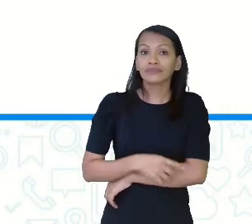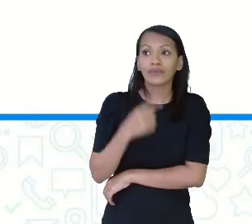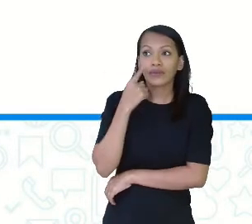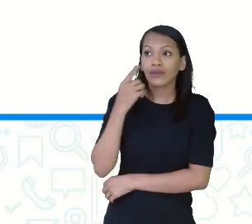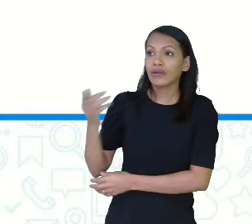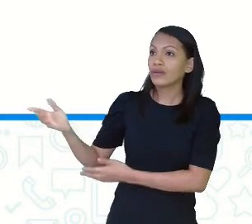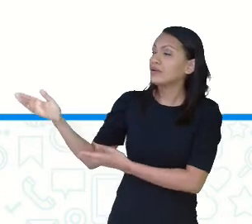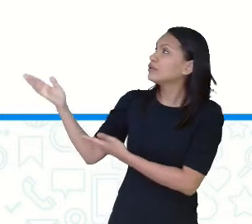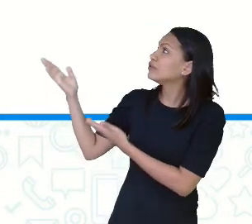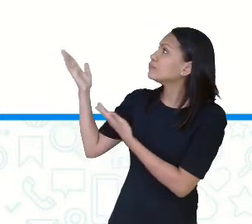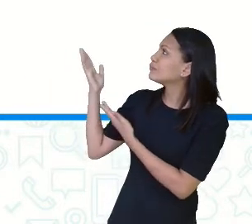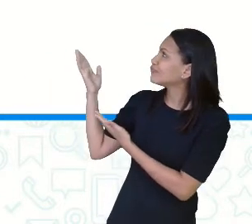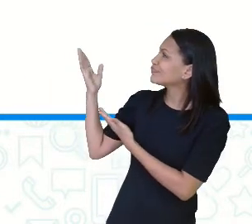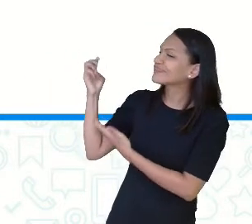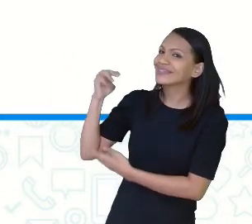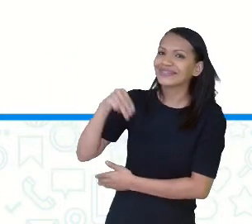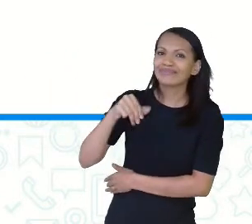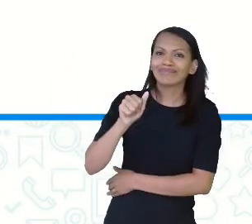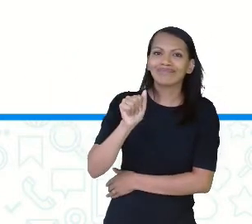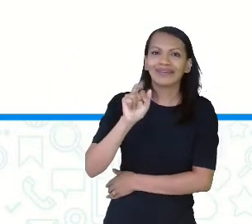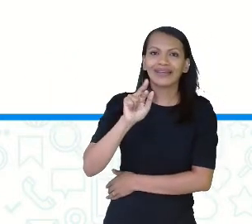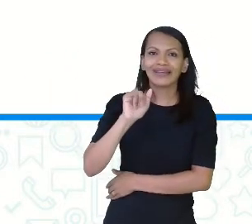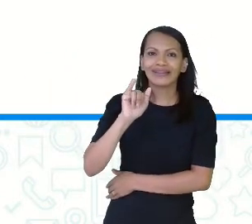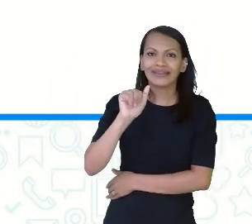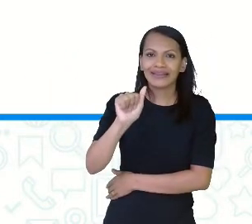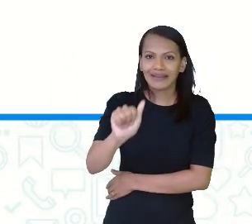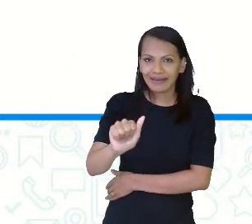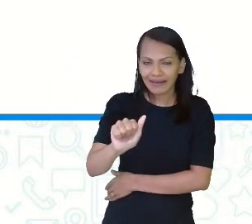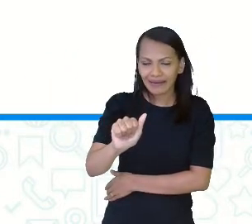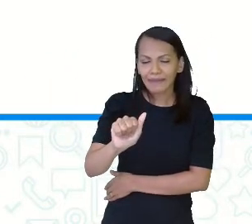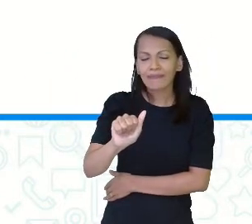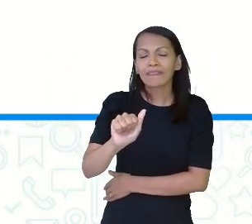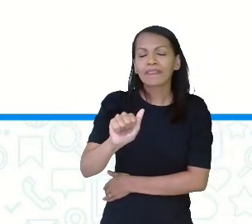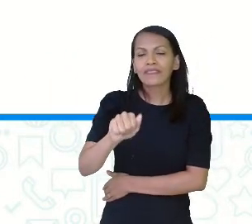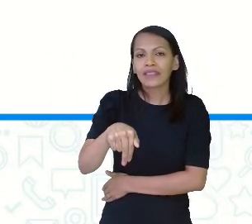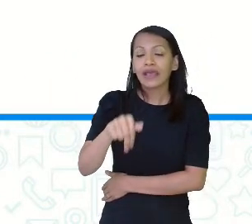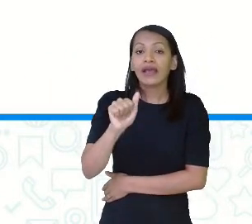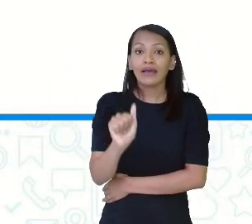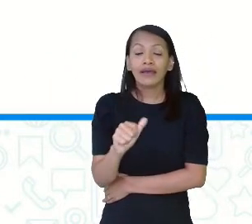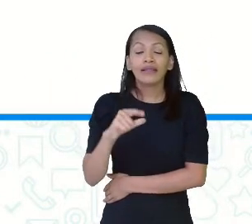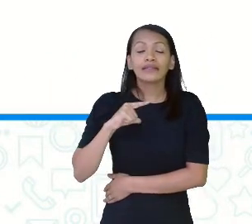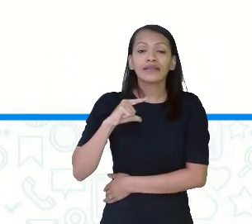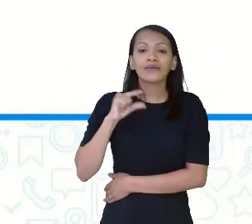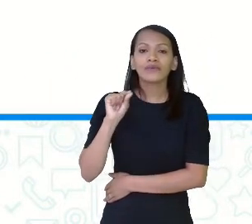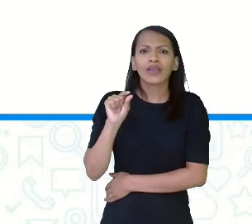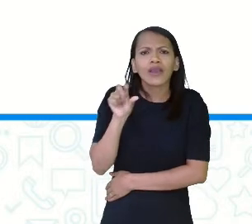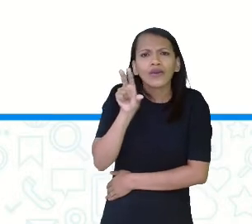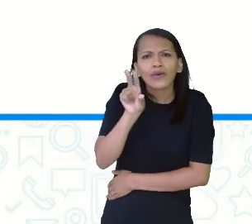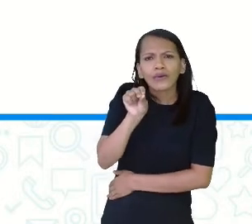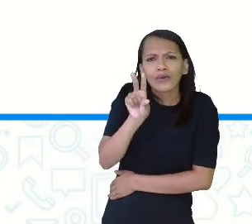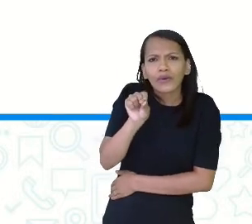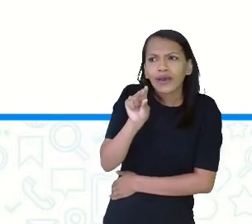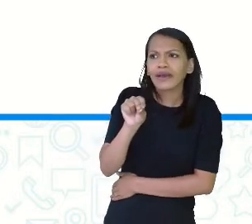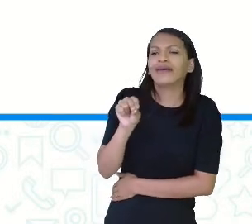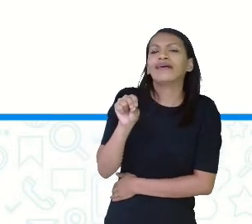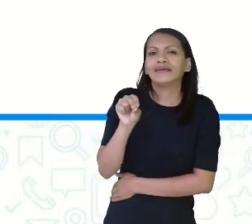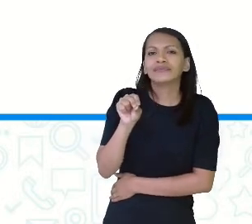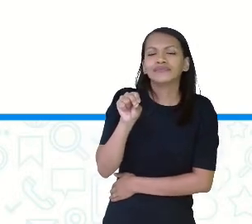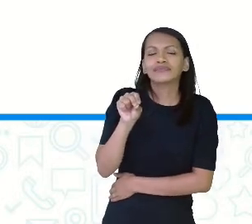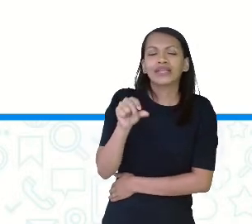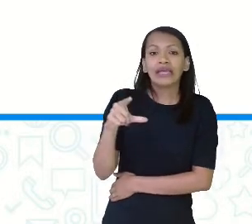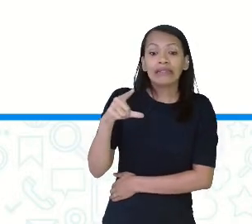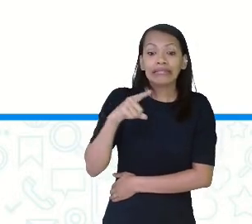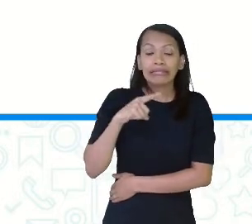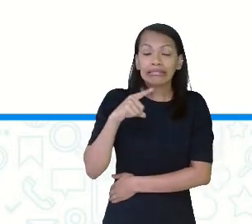Mariana cria 3 patas. Olha que 3 patinhas bonitinhas. Em seu sítio. Cada pata tem